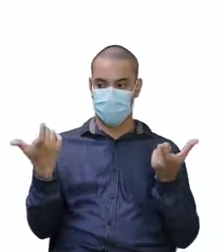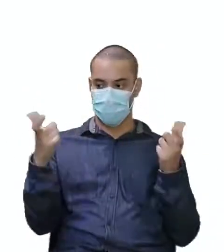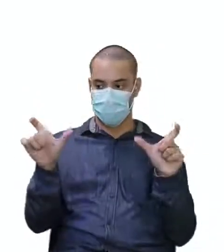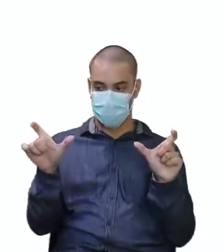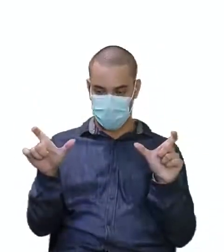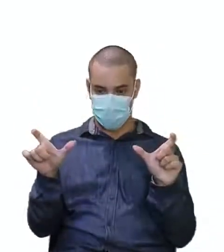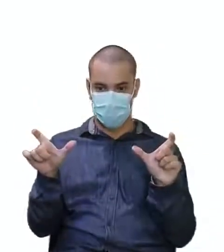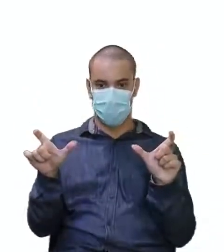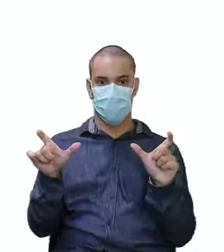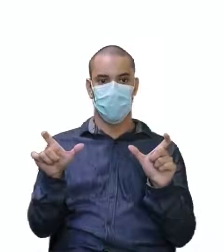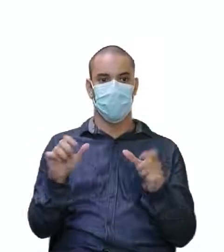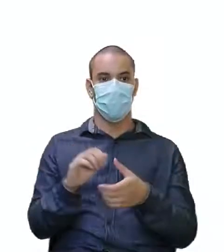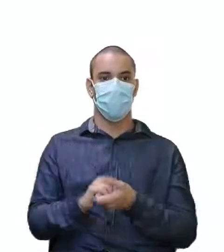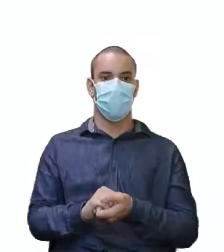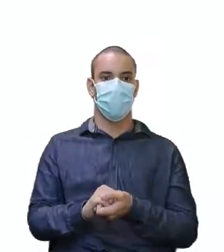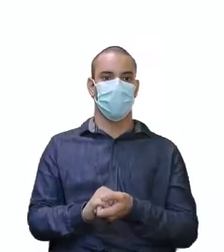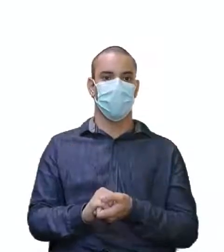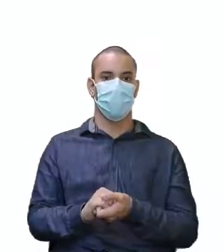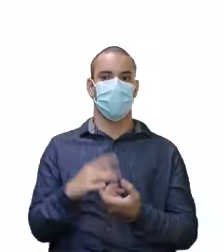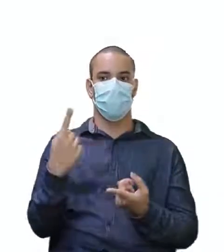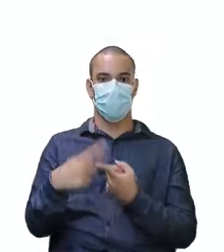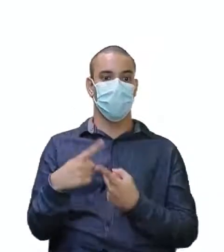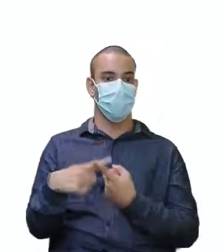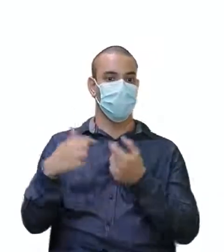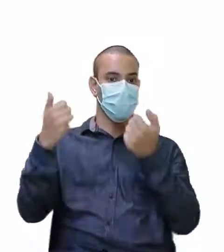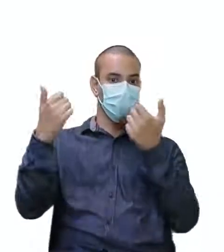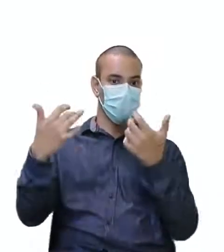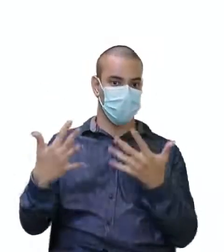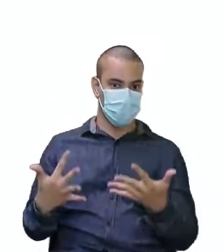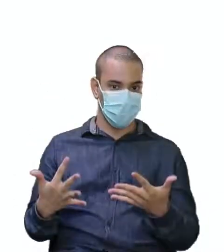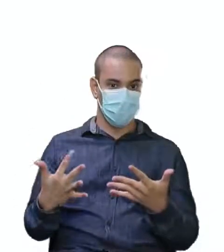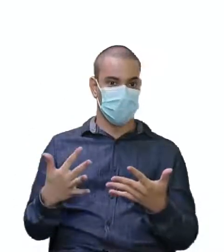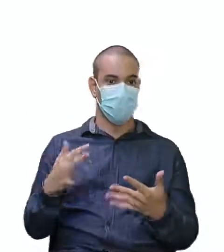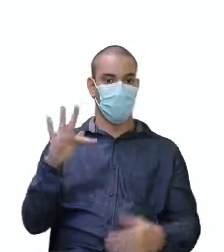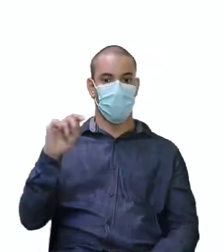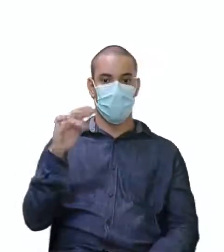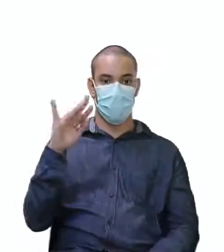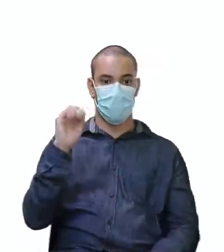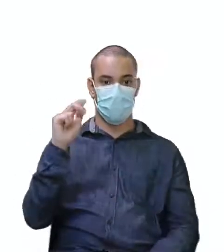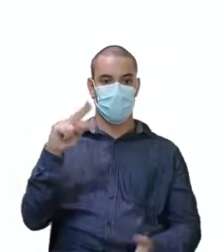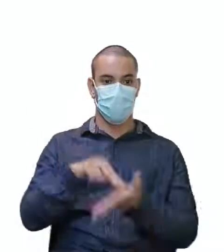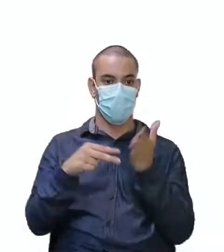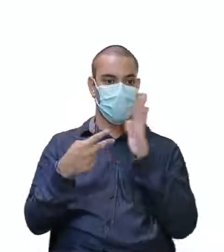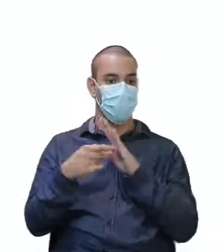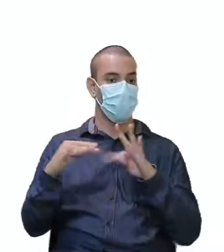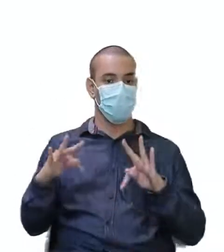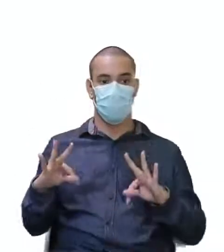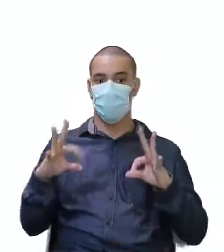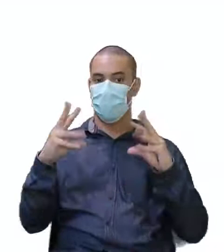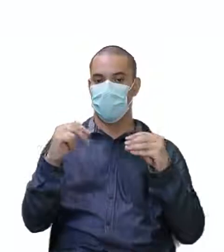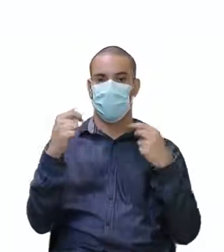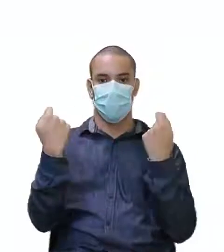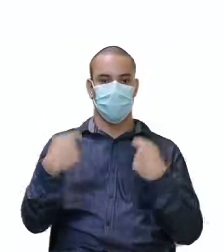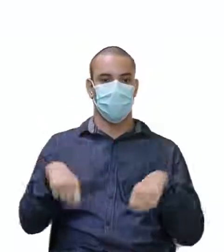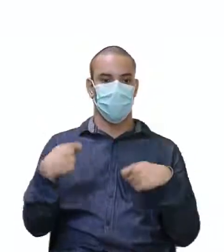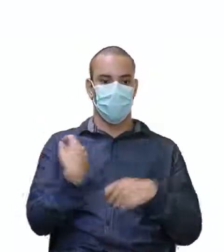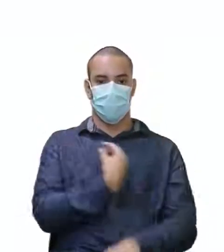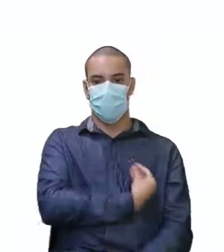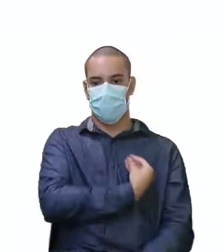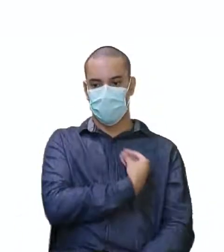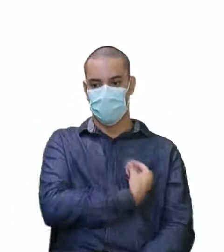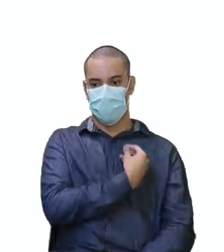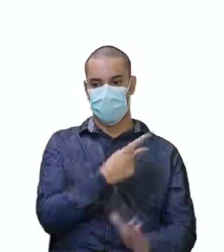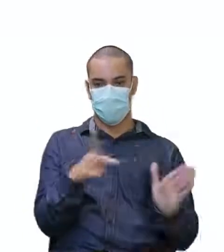e realizado, sendo definidos. Né? O fundamental são todos os aspectos necessários para a